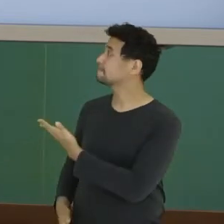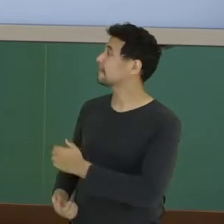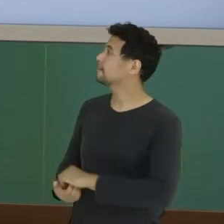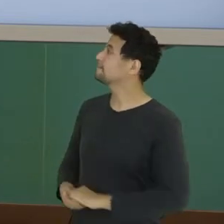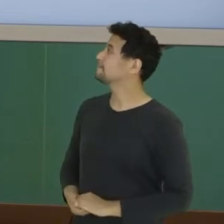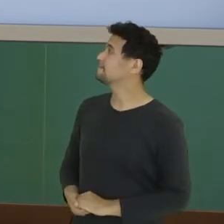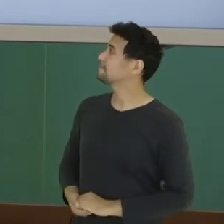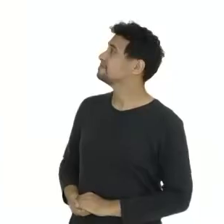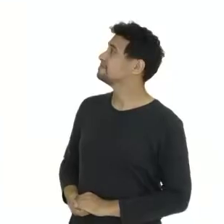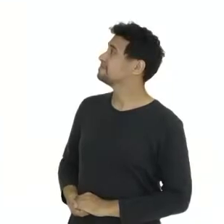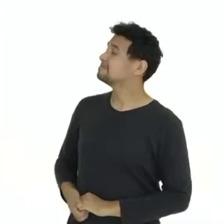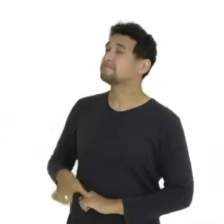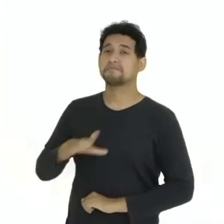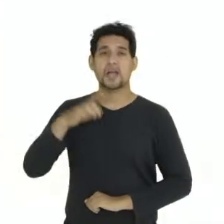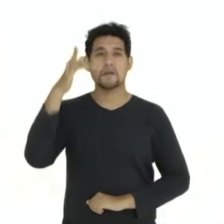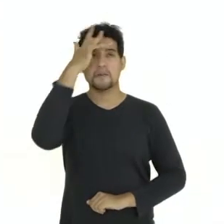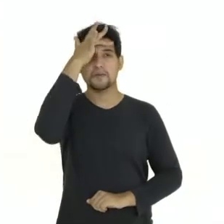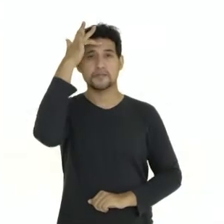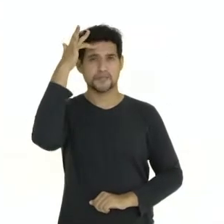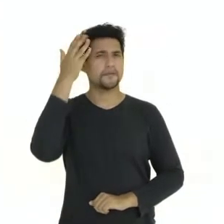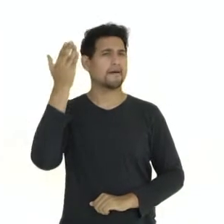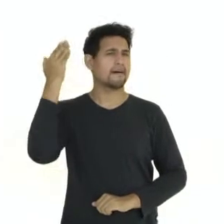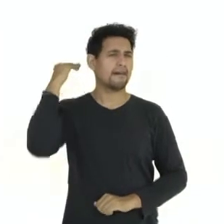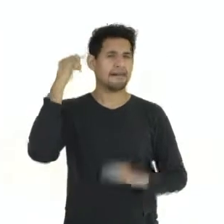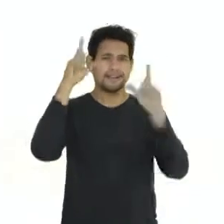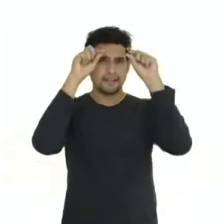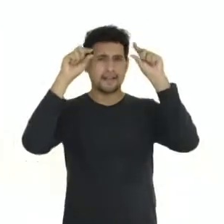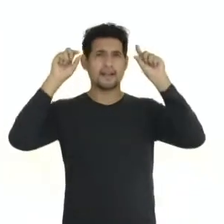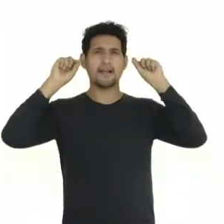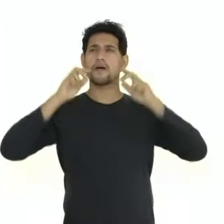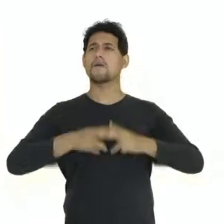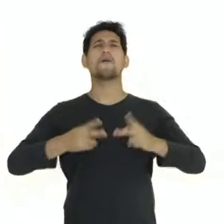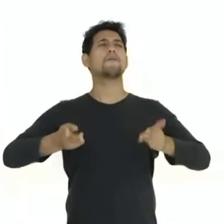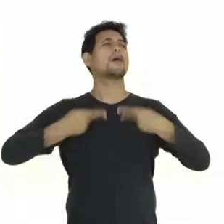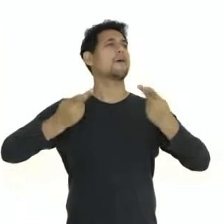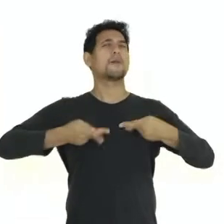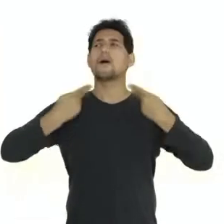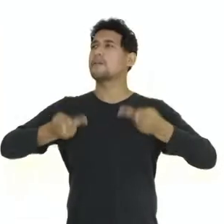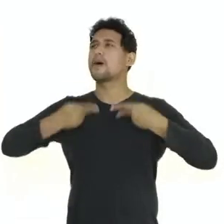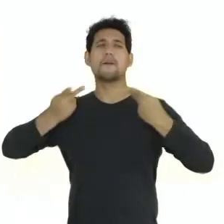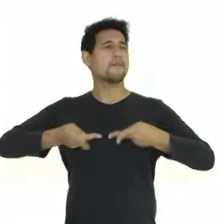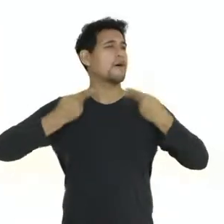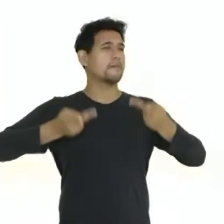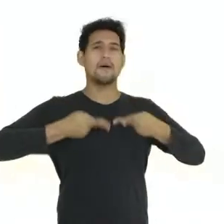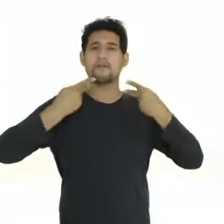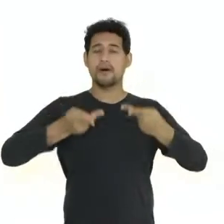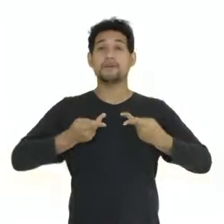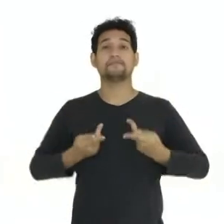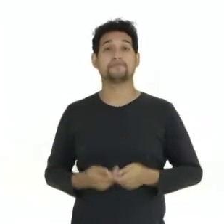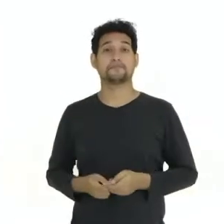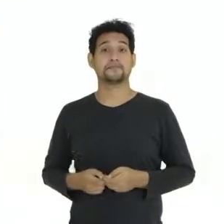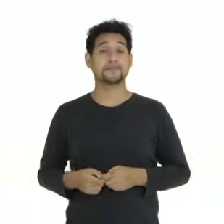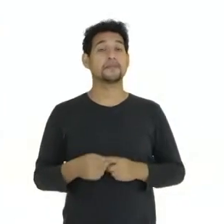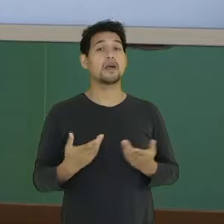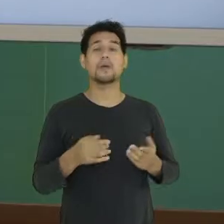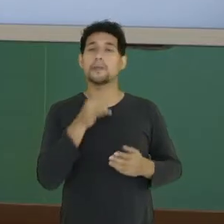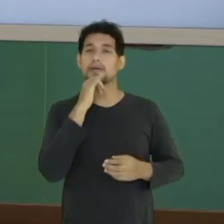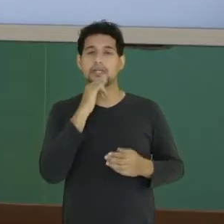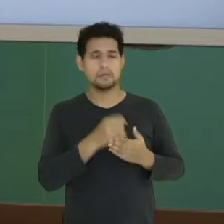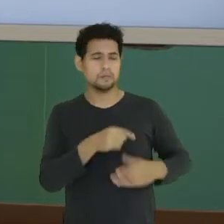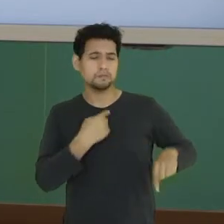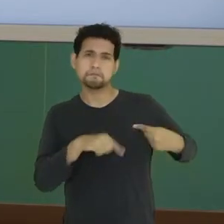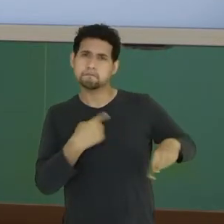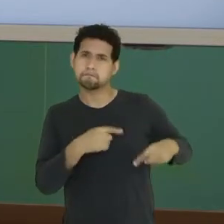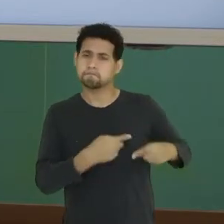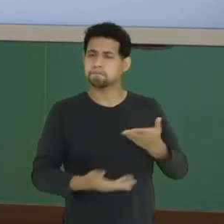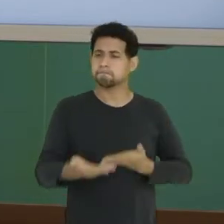um cidadão grego discursando na praça pública. Então a palavra, a discussão